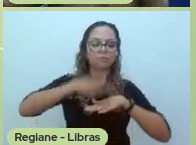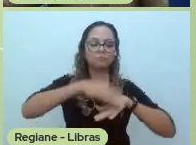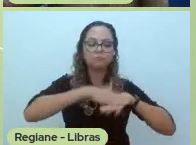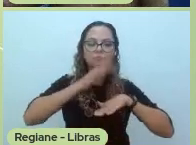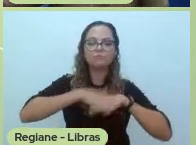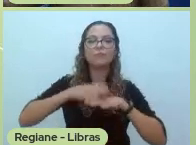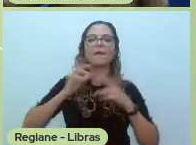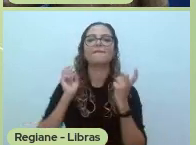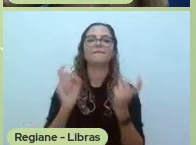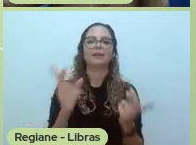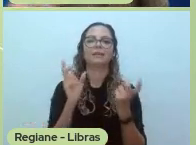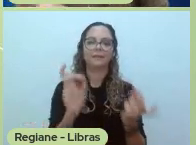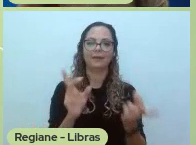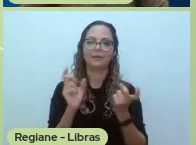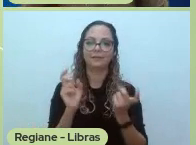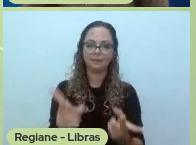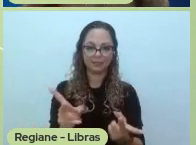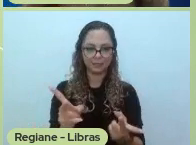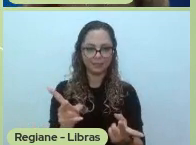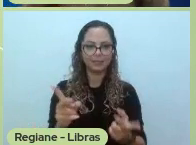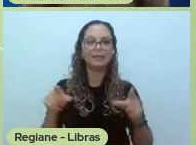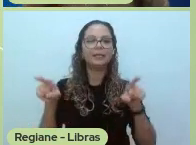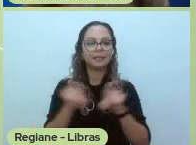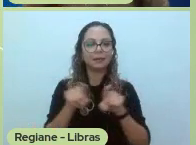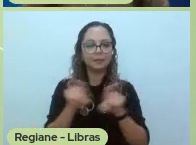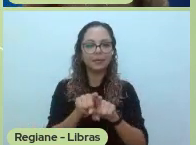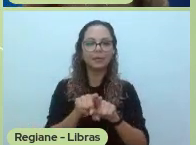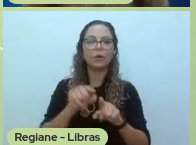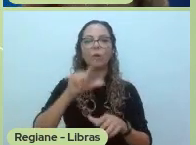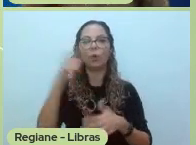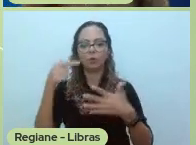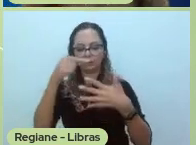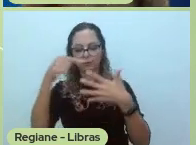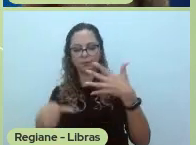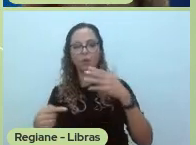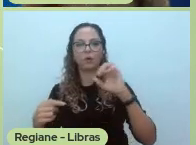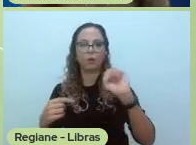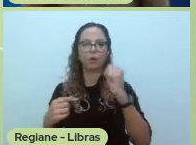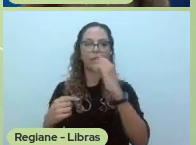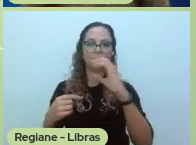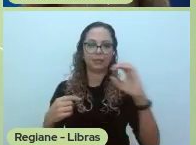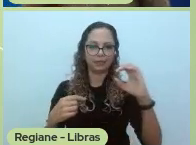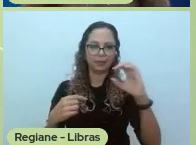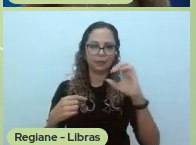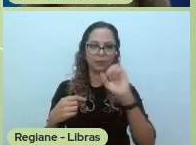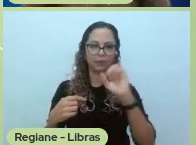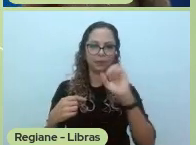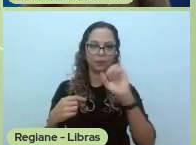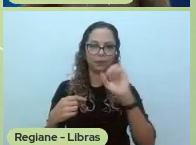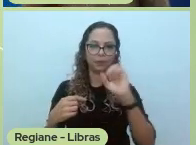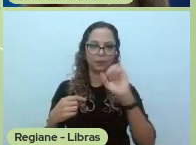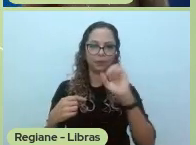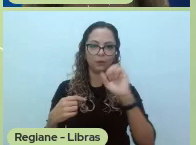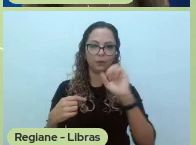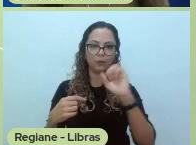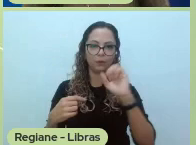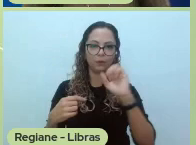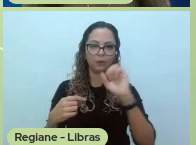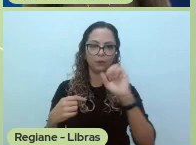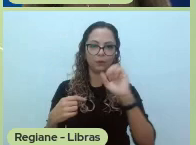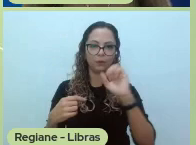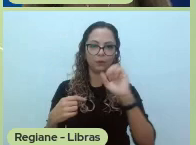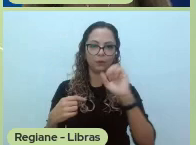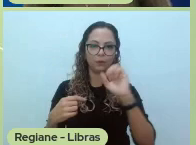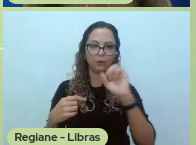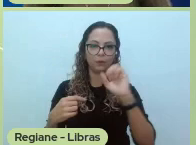Existe uma causa que é 80 em 8, que é para levar mais mulheres para conselhos de administração.